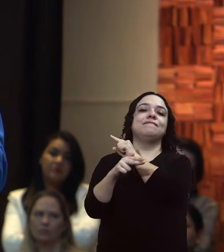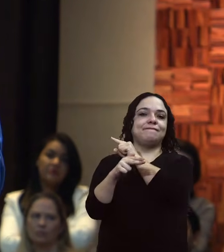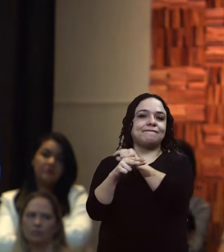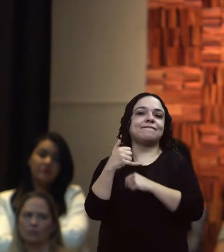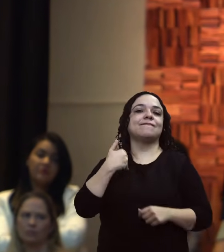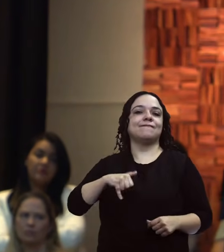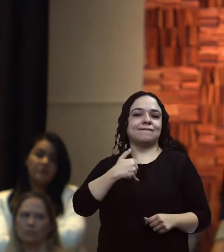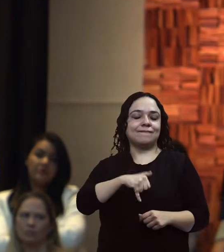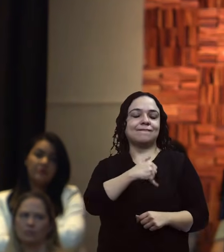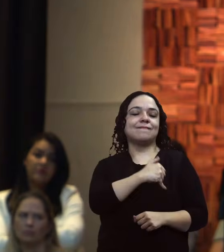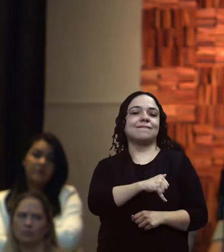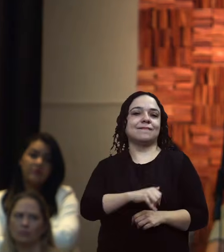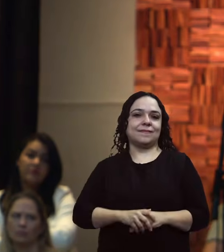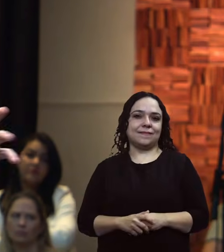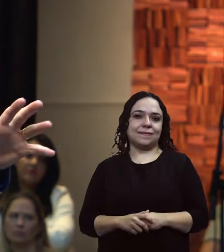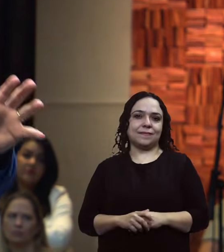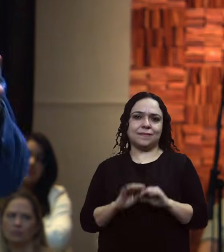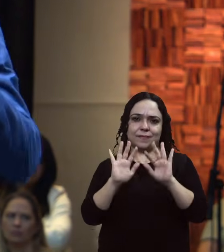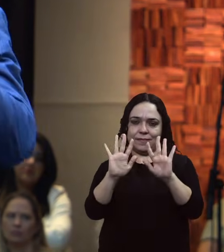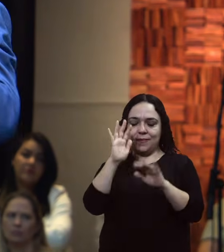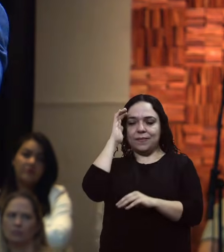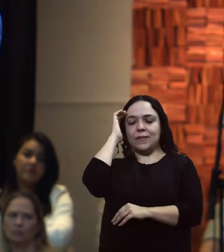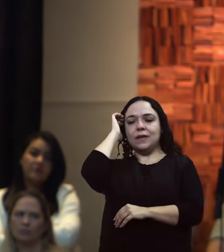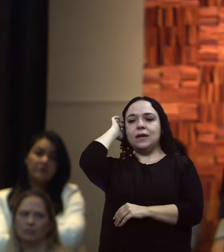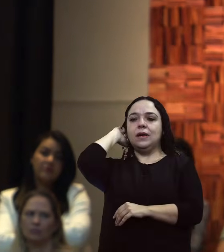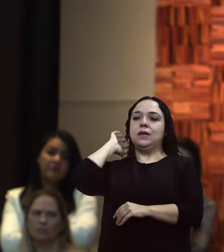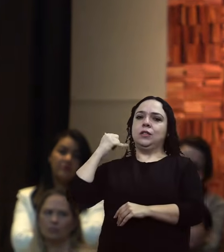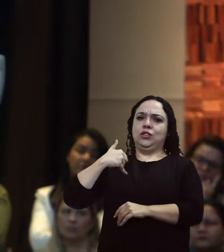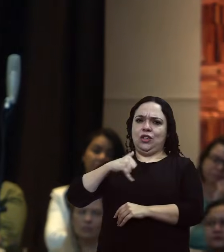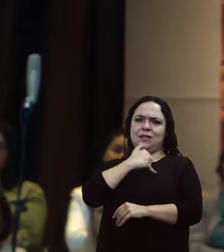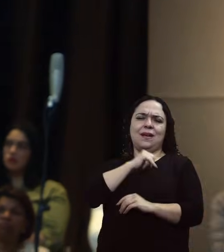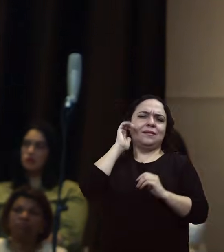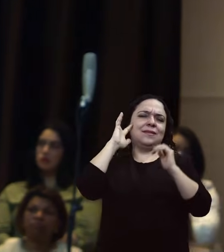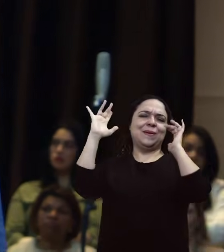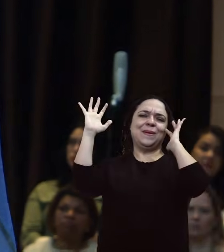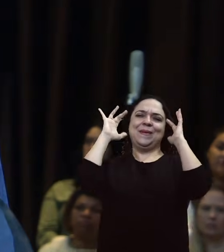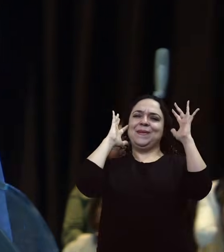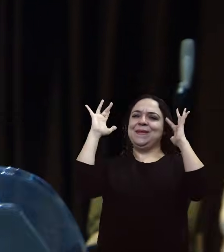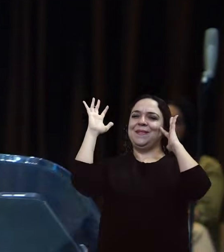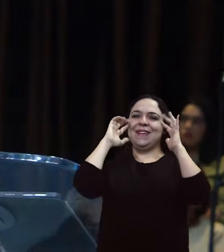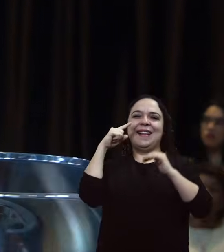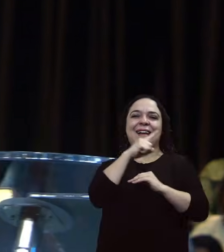Sabe, a Bíblia vai nos mostrar que José era um sonhador.